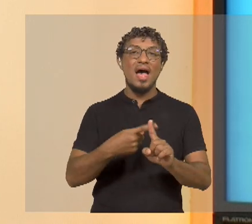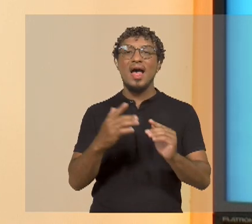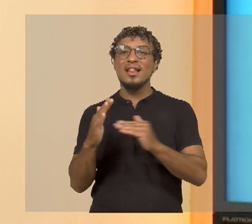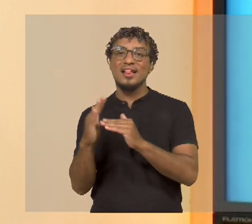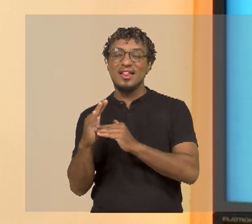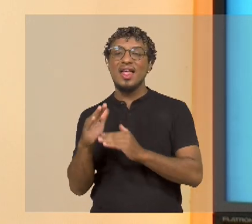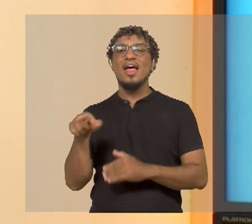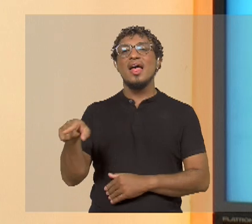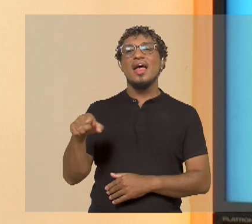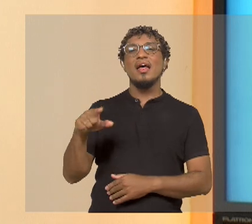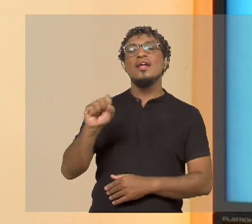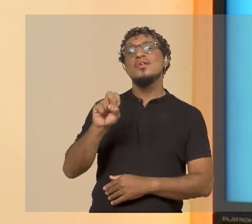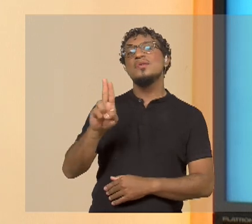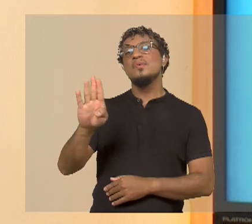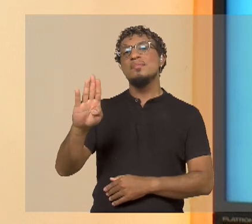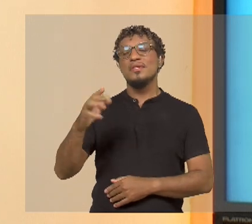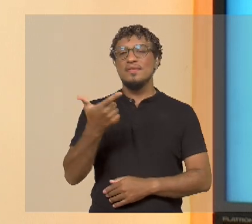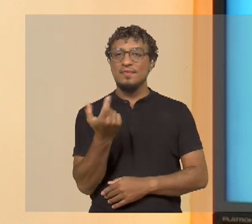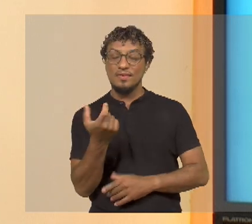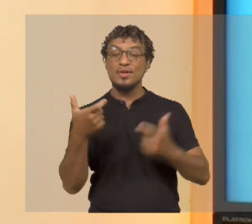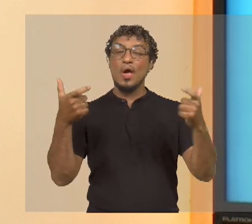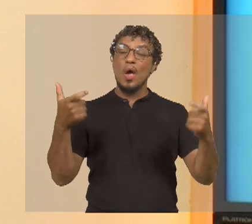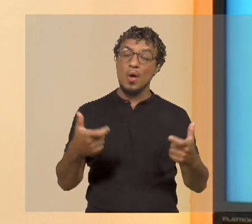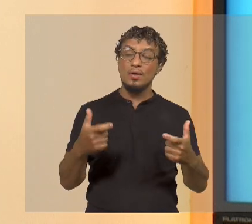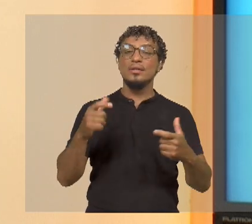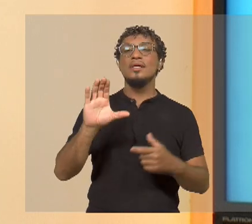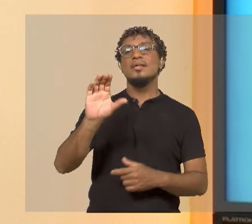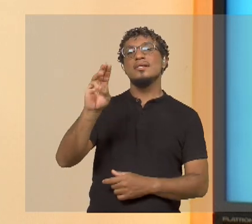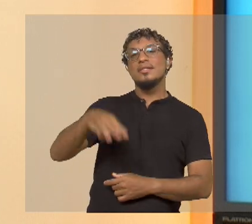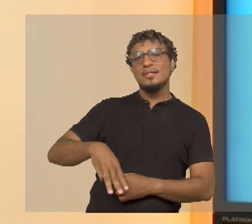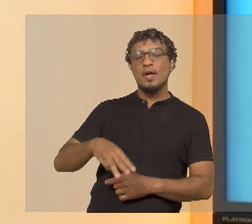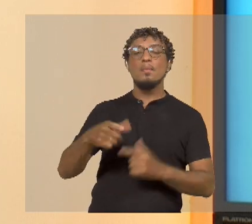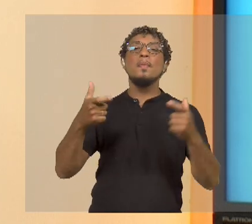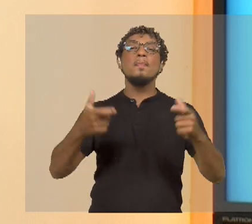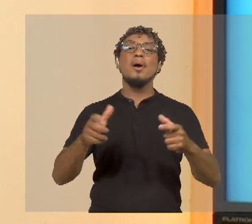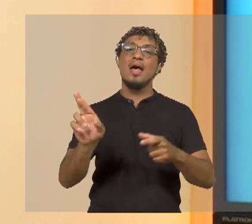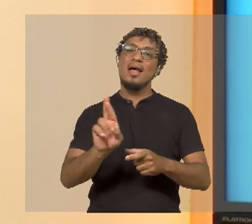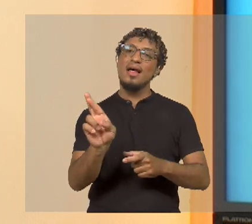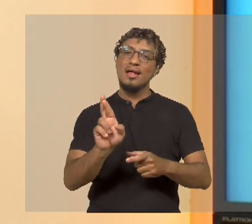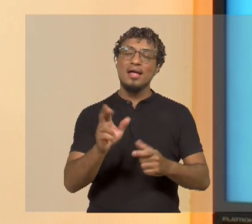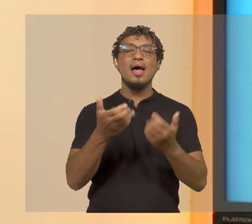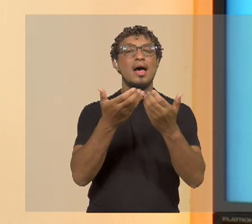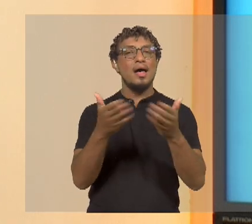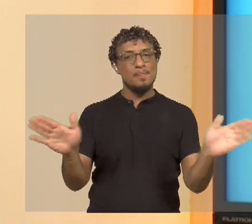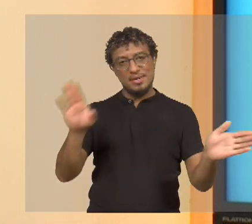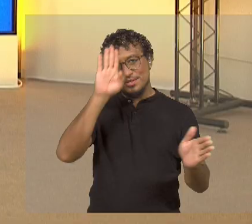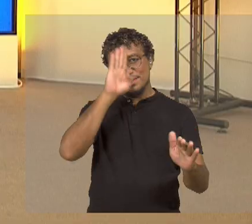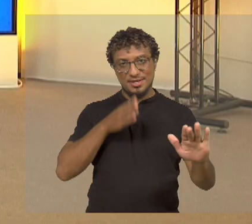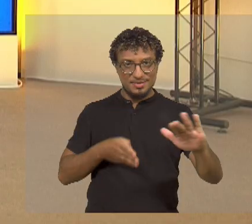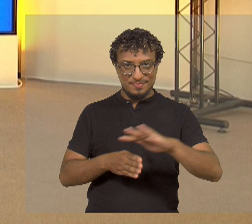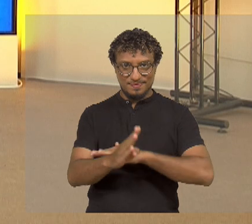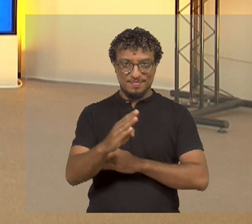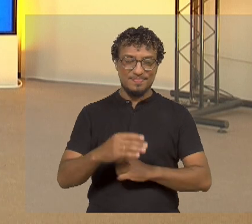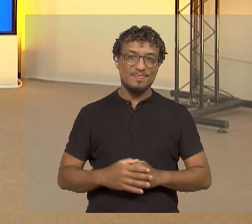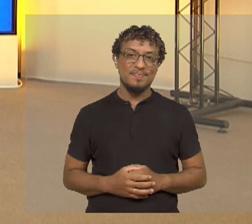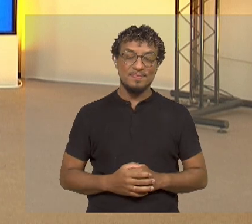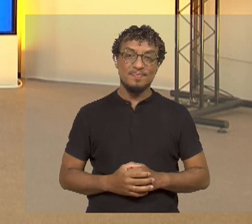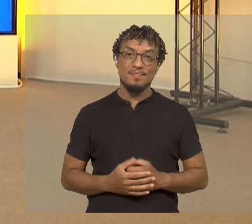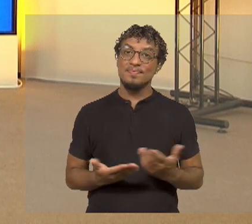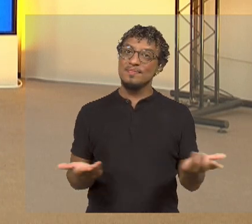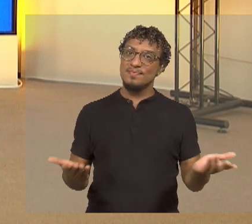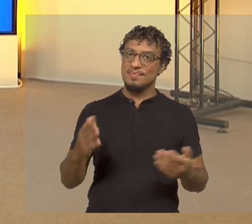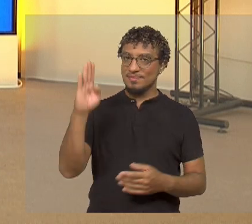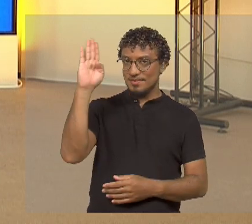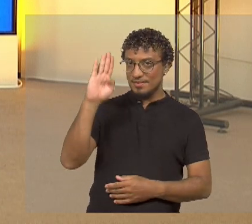duas competições de LPO são no Selma, do Renascença, estão aí abertas ao público. E além